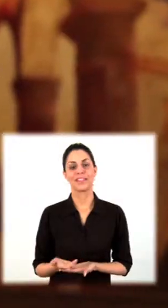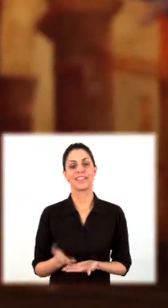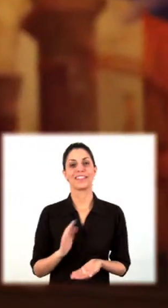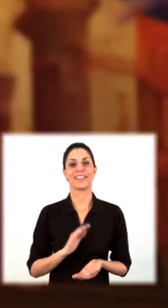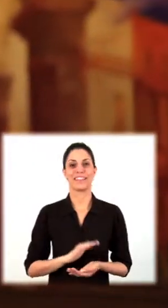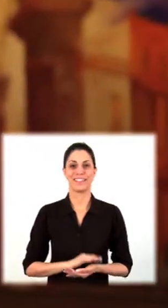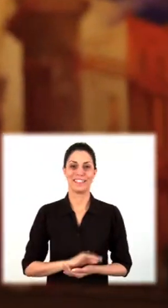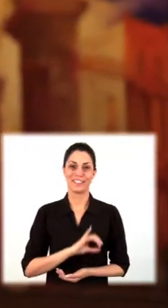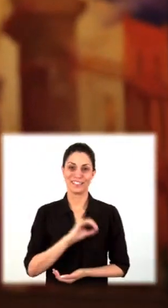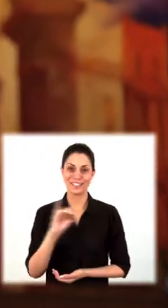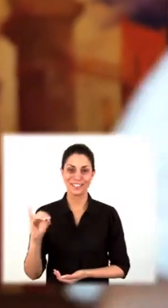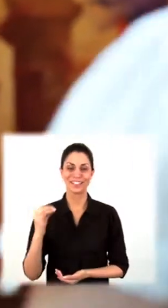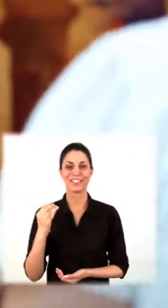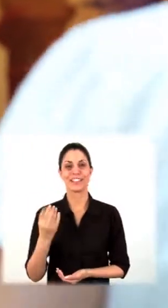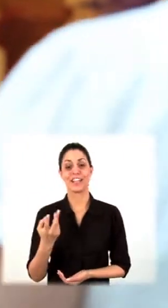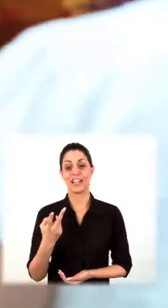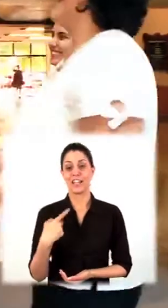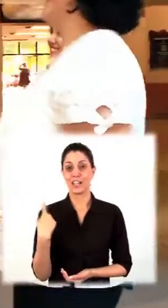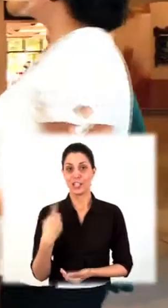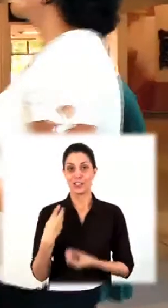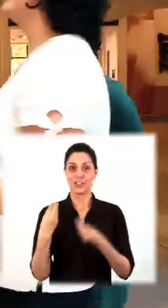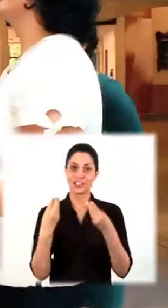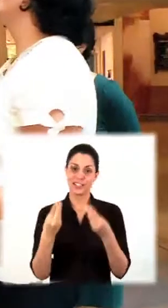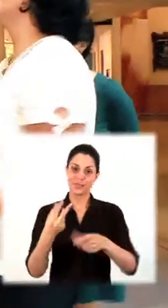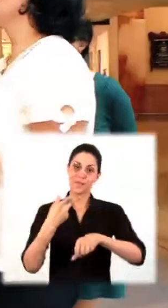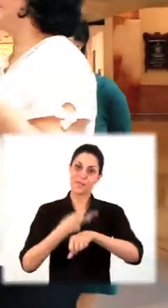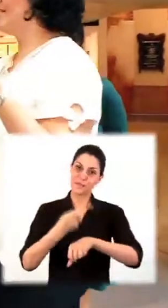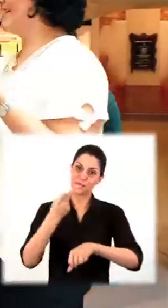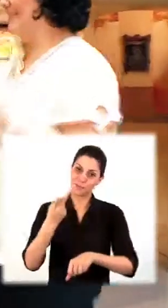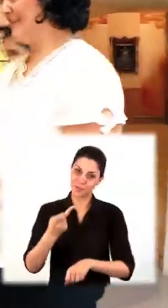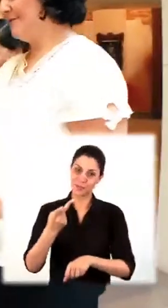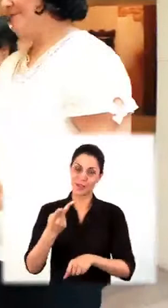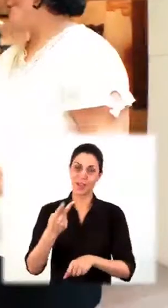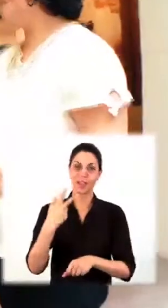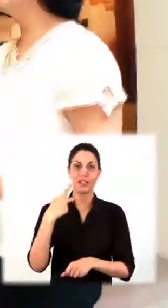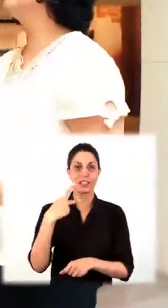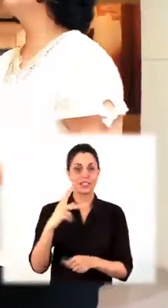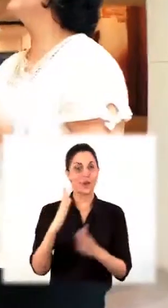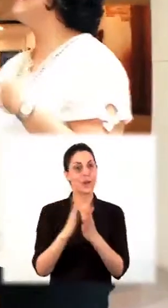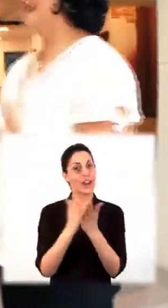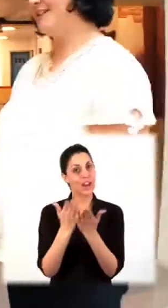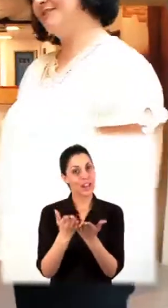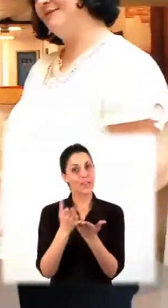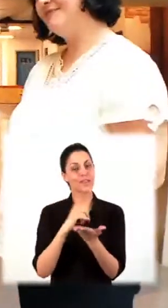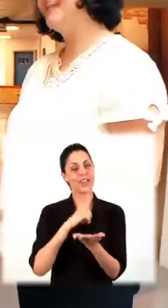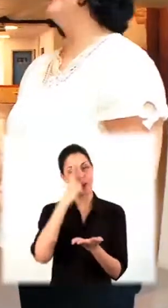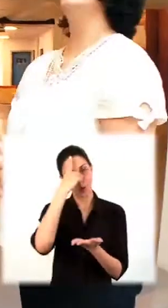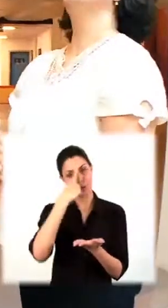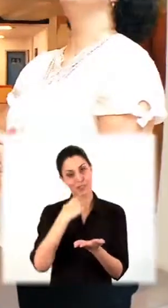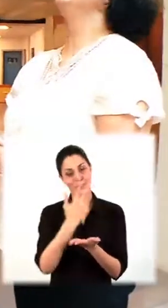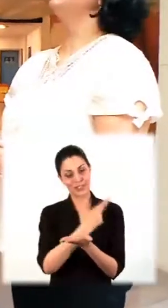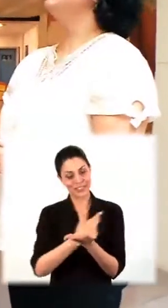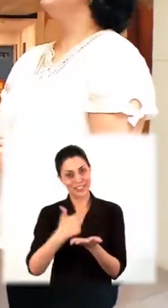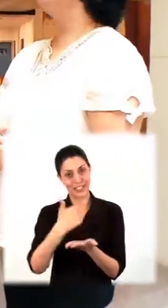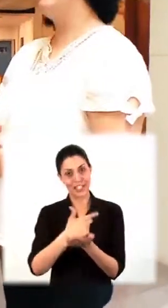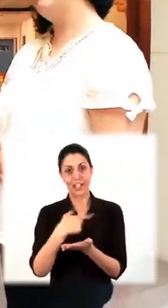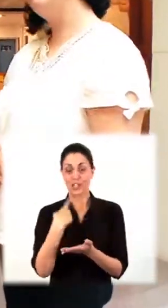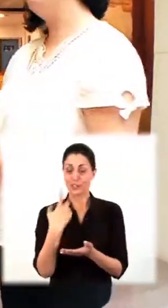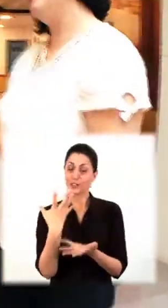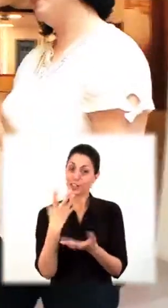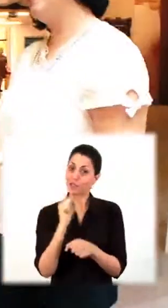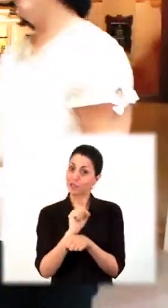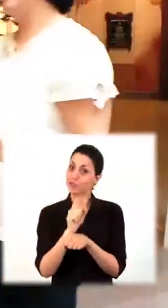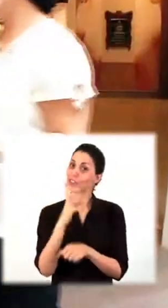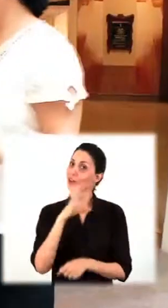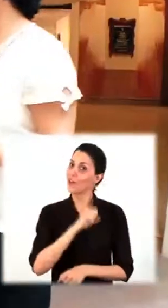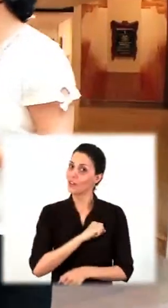Oi, Karen. Nós viemos trazer a sua premiação, o seu livro ilustrado, e a gente espera